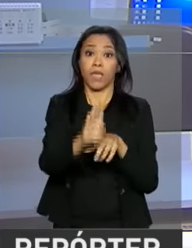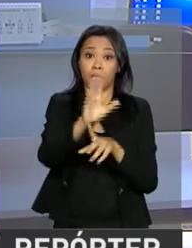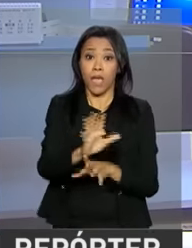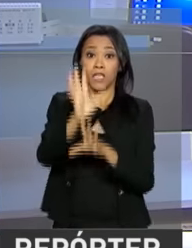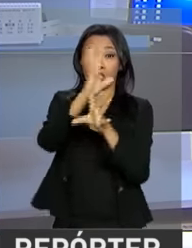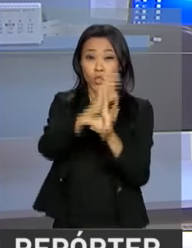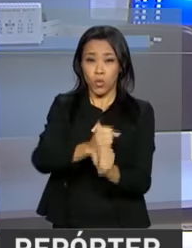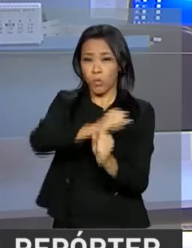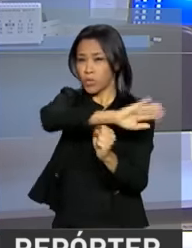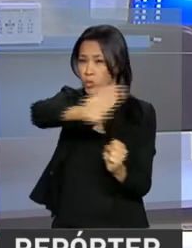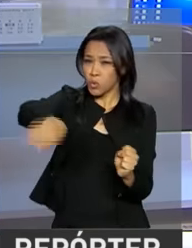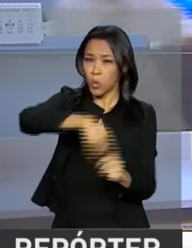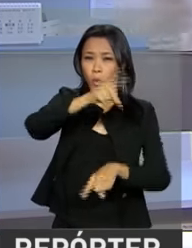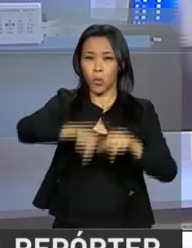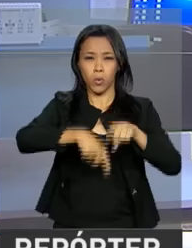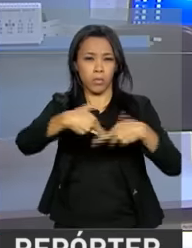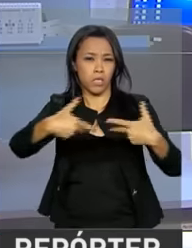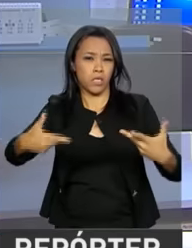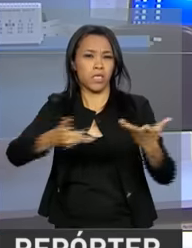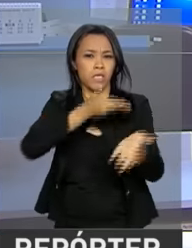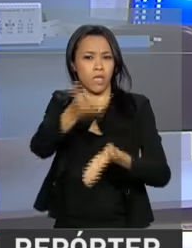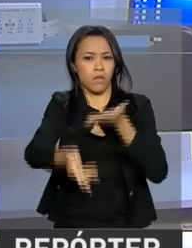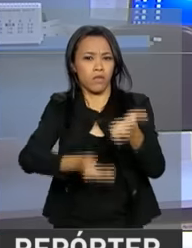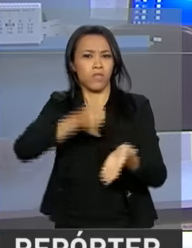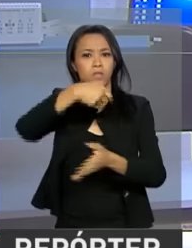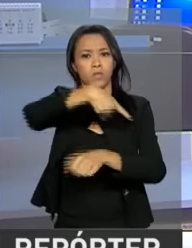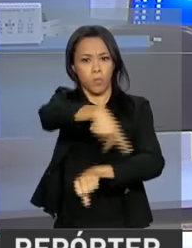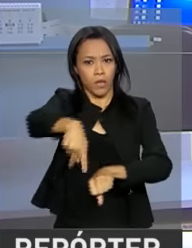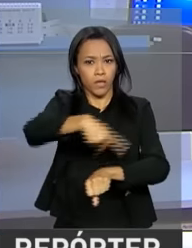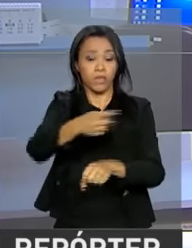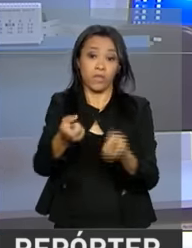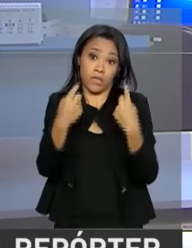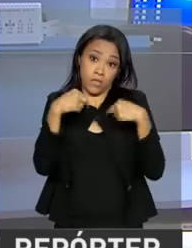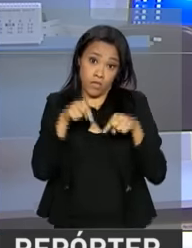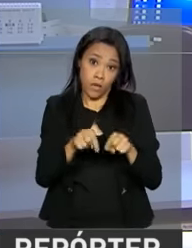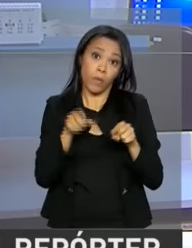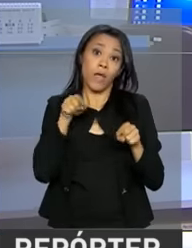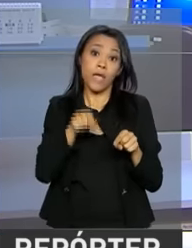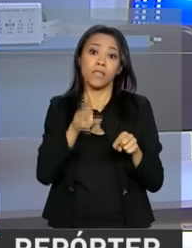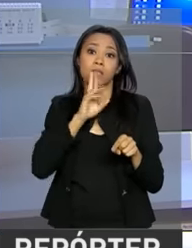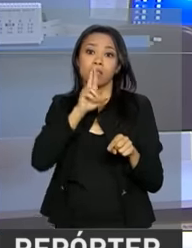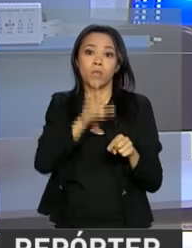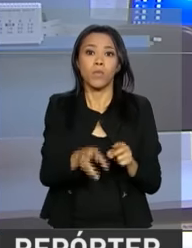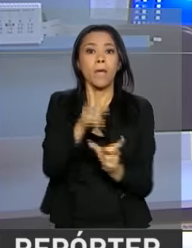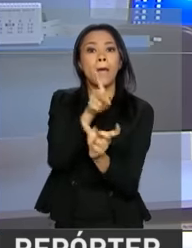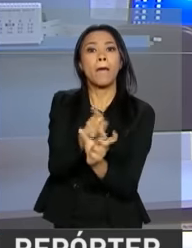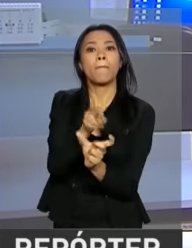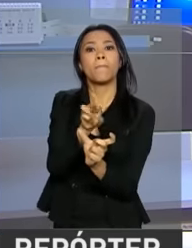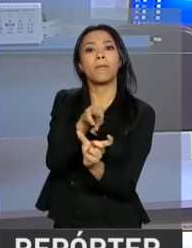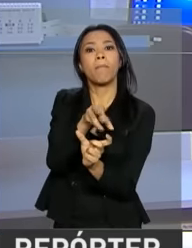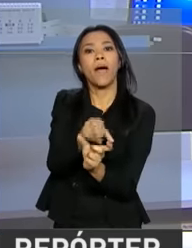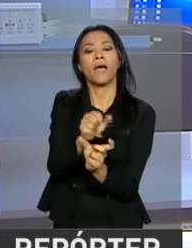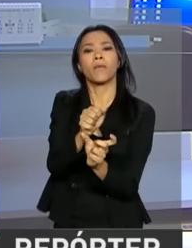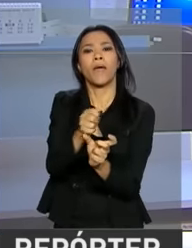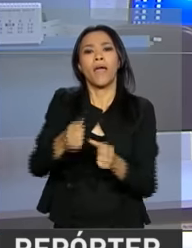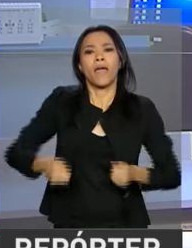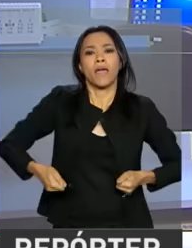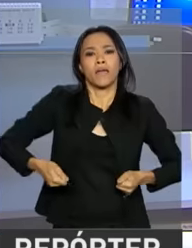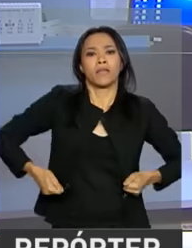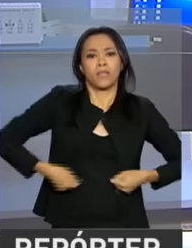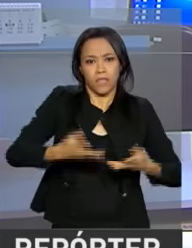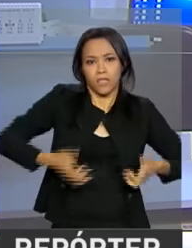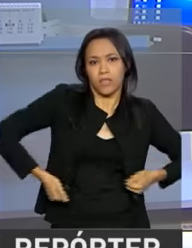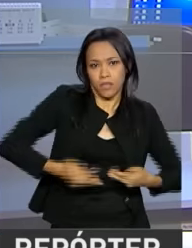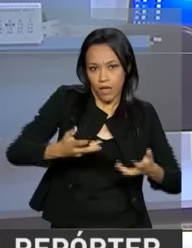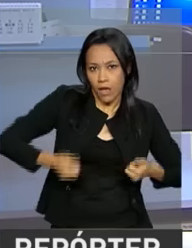todos os bens e serviços do país o resultado primário é a diferença das receitas e despesas sem levar